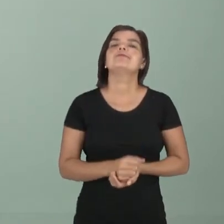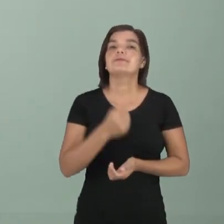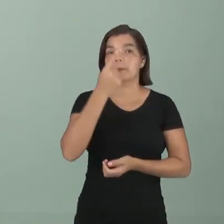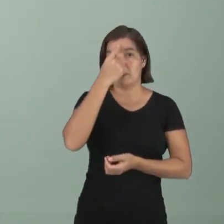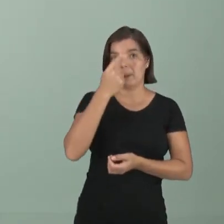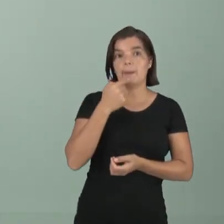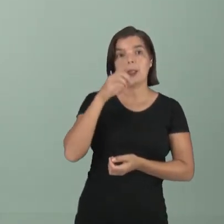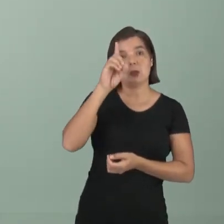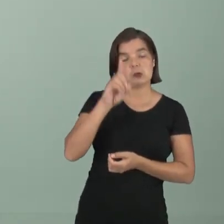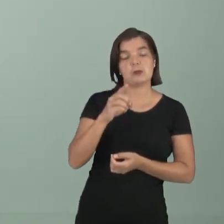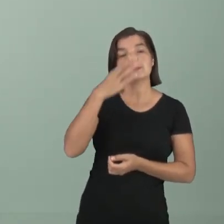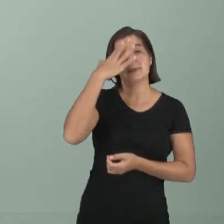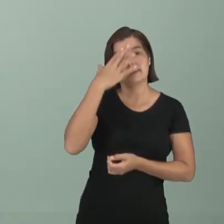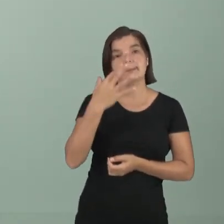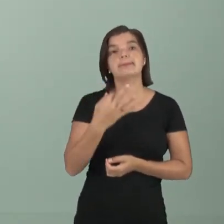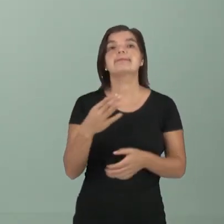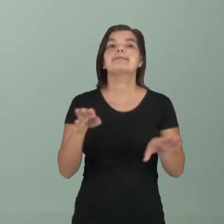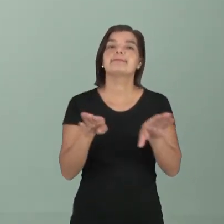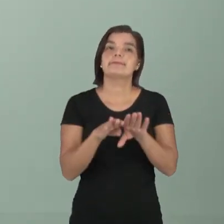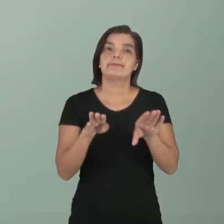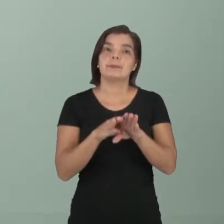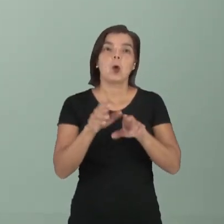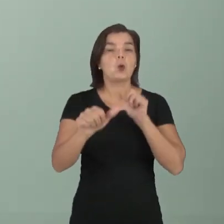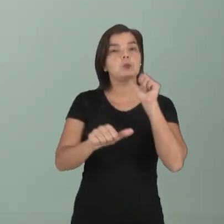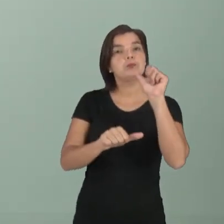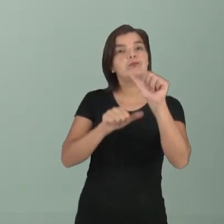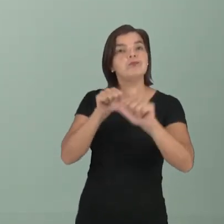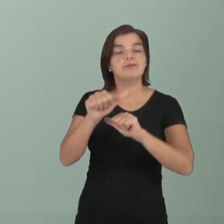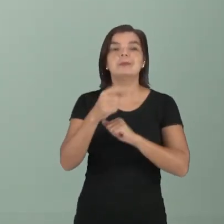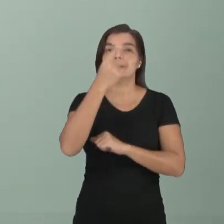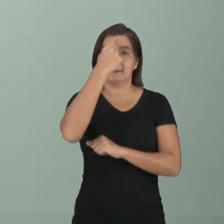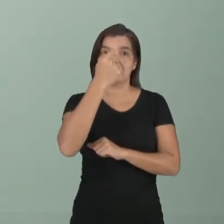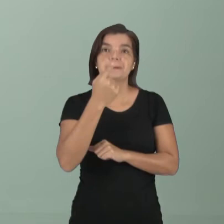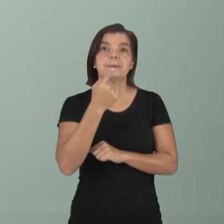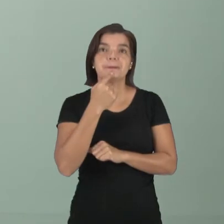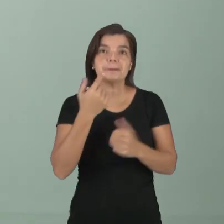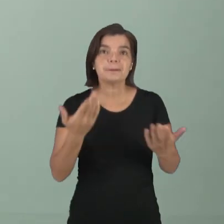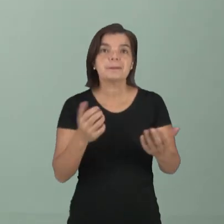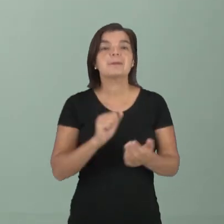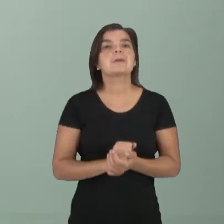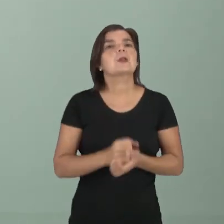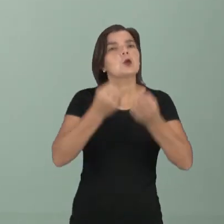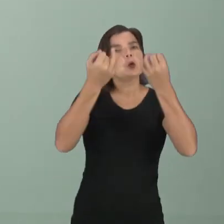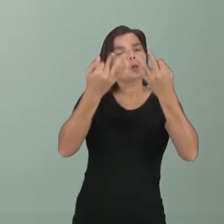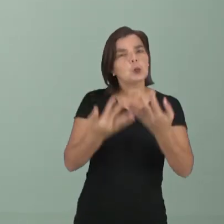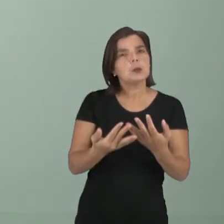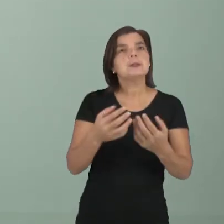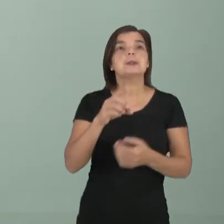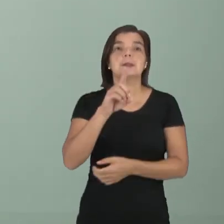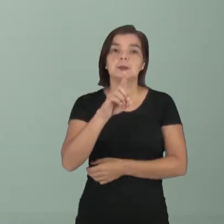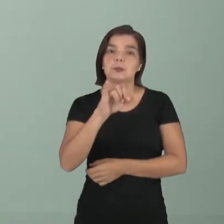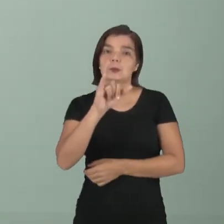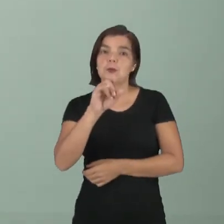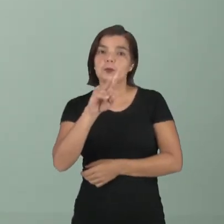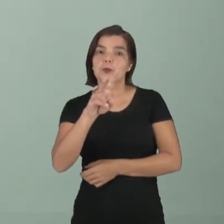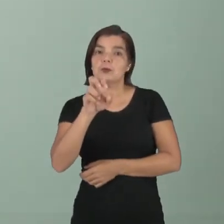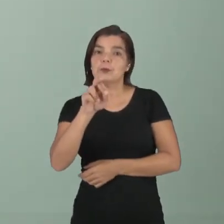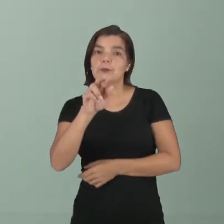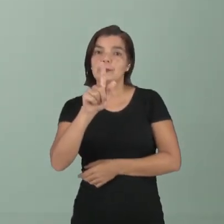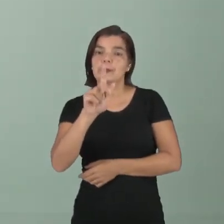imagem direita, ou seja, exatamente como está lá, ou inverter essa imagem. Então, quando falar de lente divergente, não esquece,